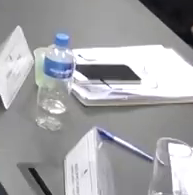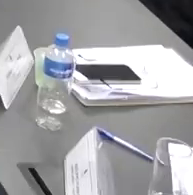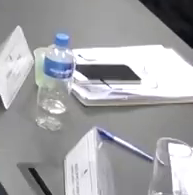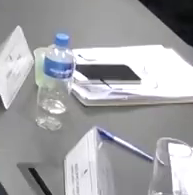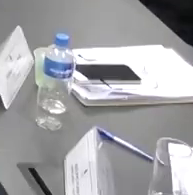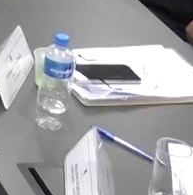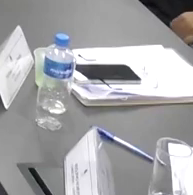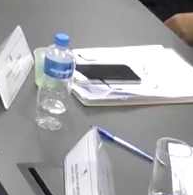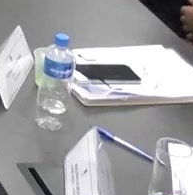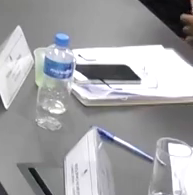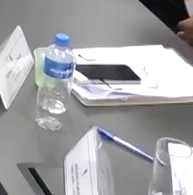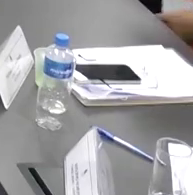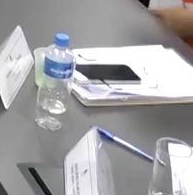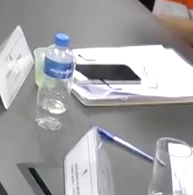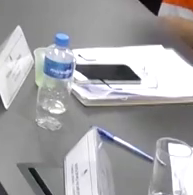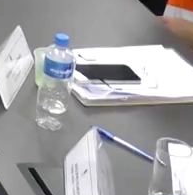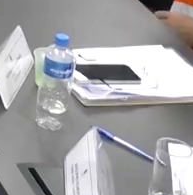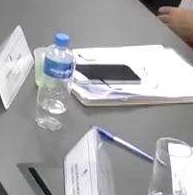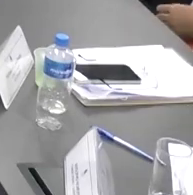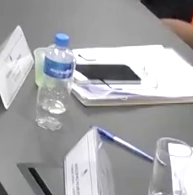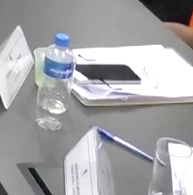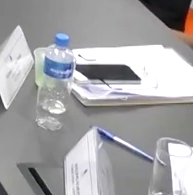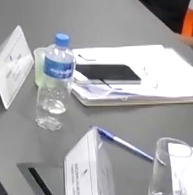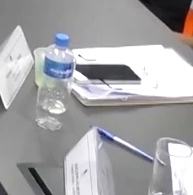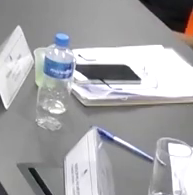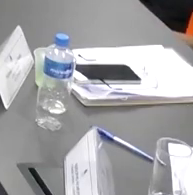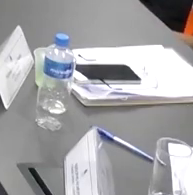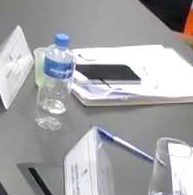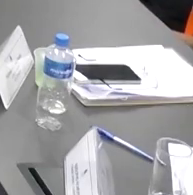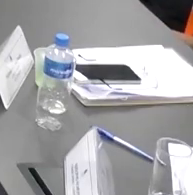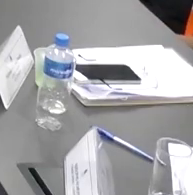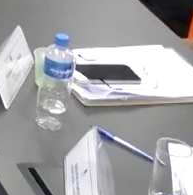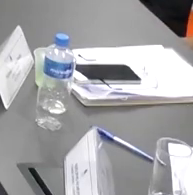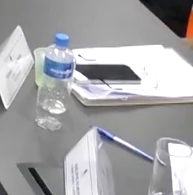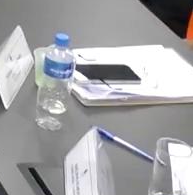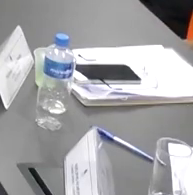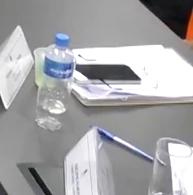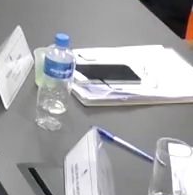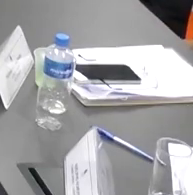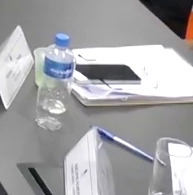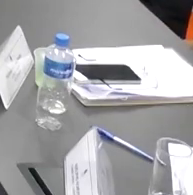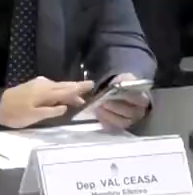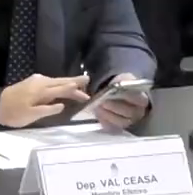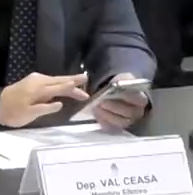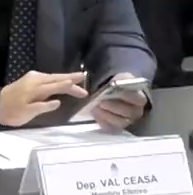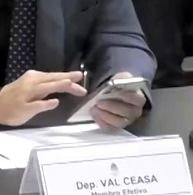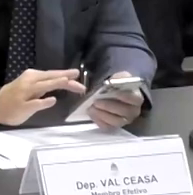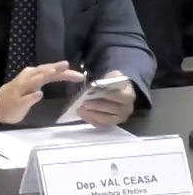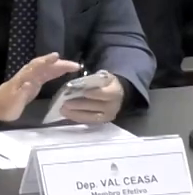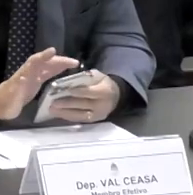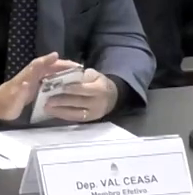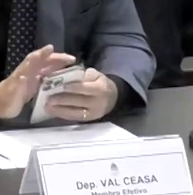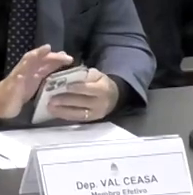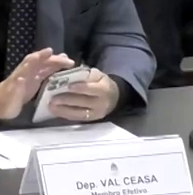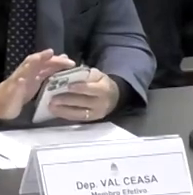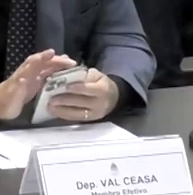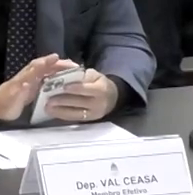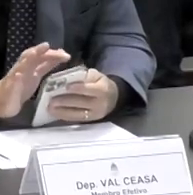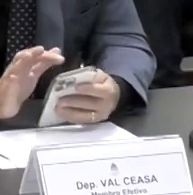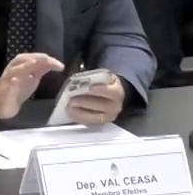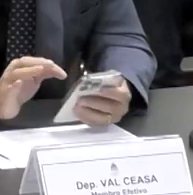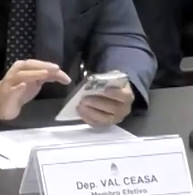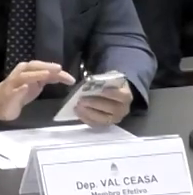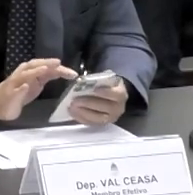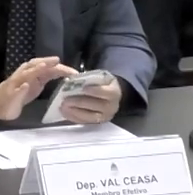a nossa cidade eu queria convidar o presidente Ele disse que vai estar